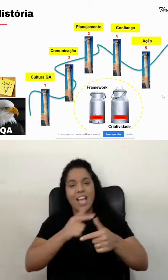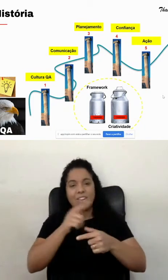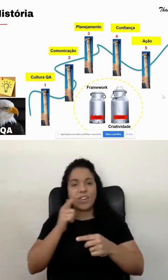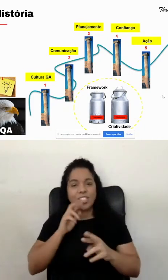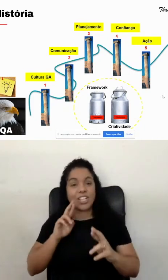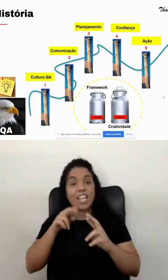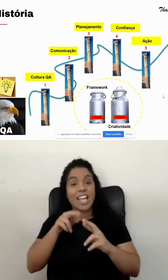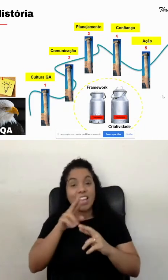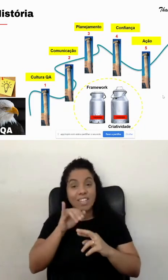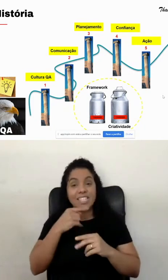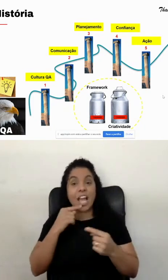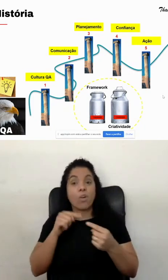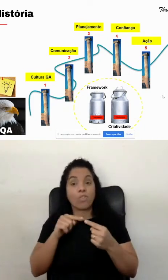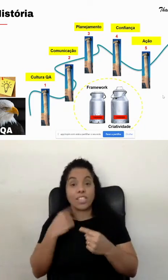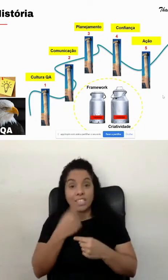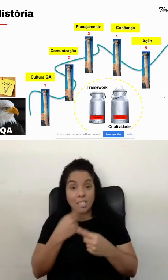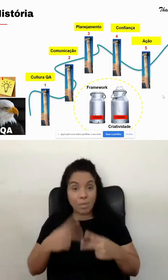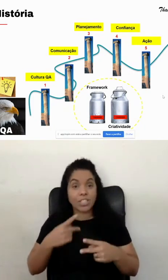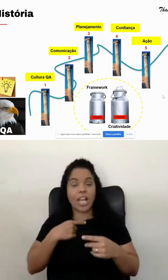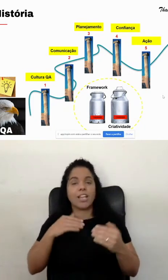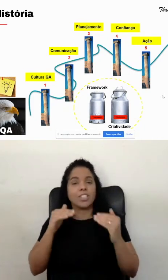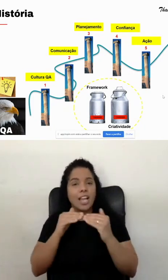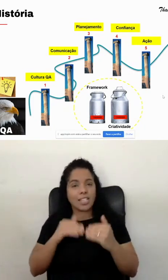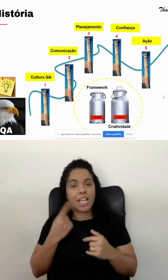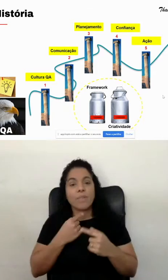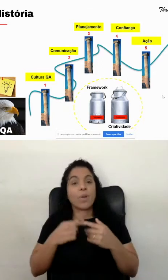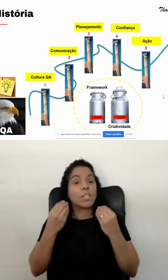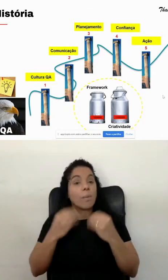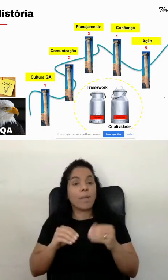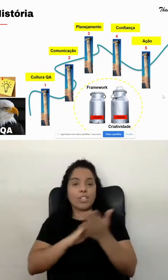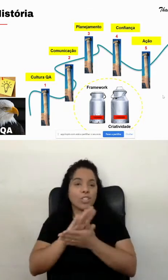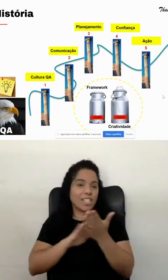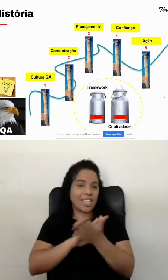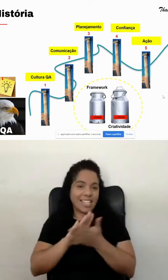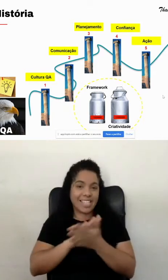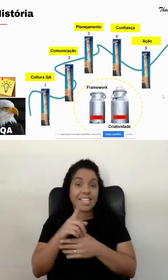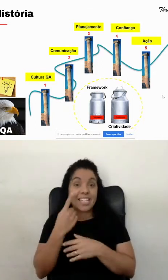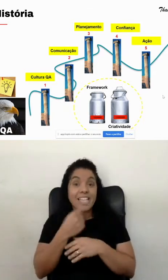que faz sentido para a gente, que é adequado, que não prejudica ninguém, e